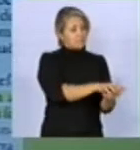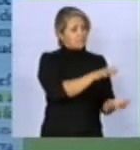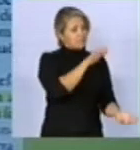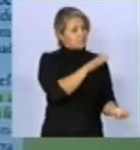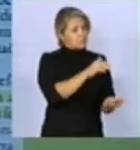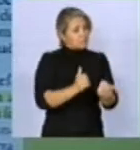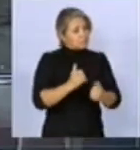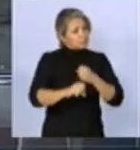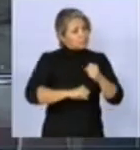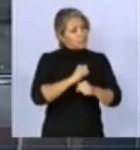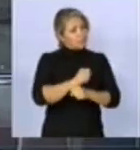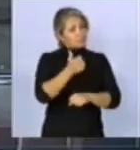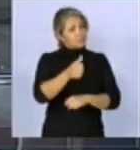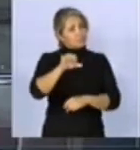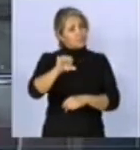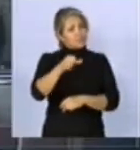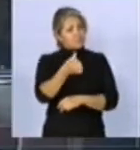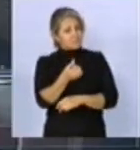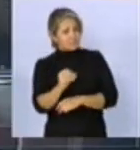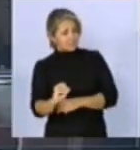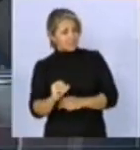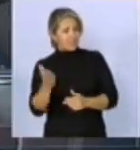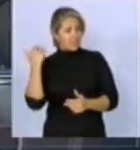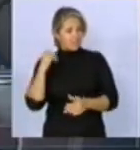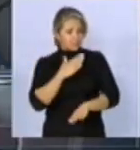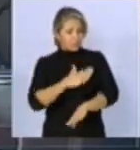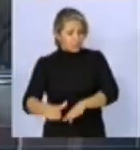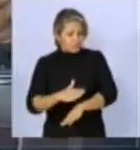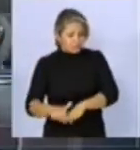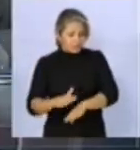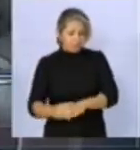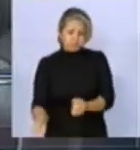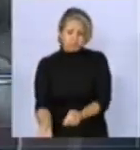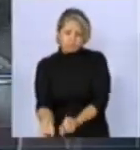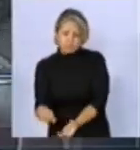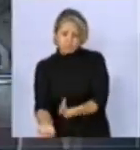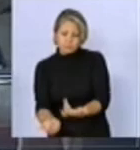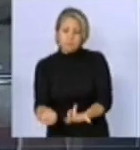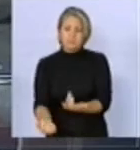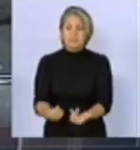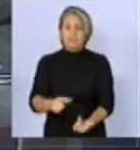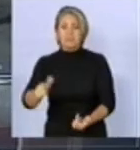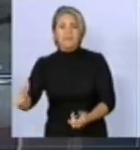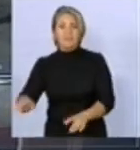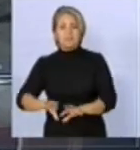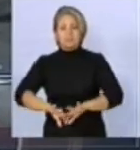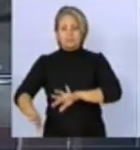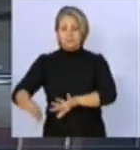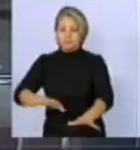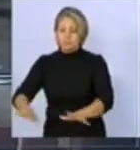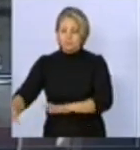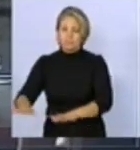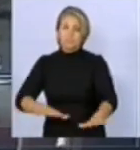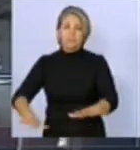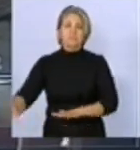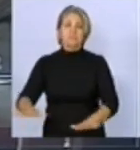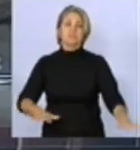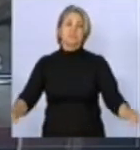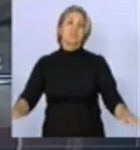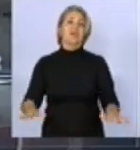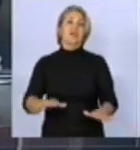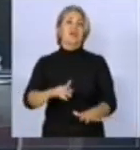1960 que se inverteu antigamente cortasse a cana crua queimava-se a passar remanescente aí passou essas fazer o espalhamento da